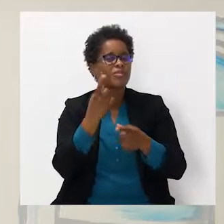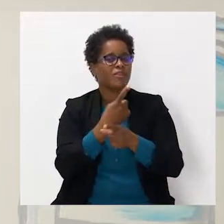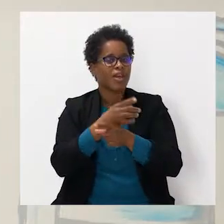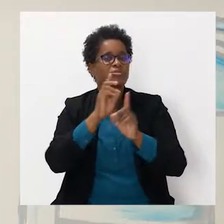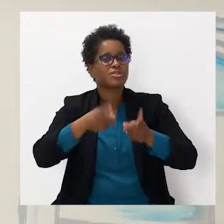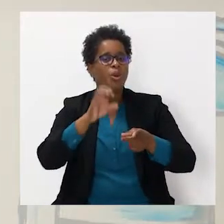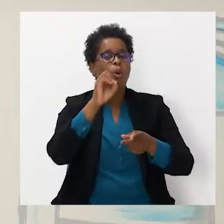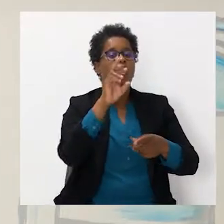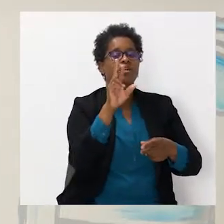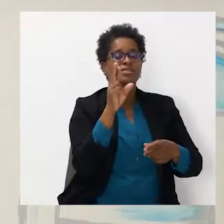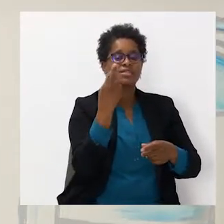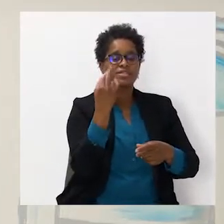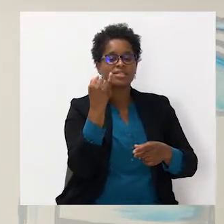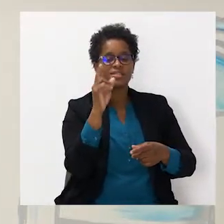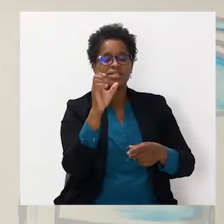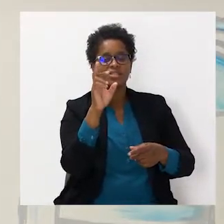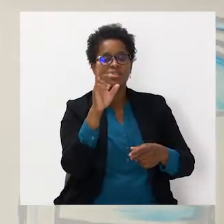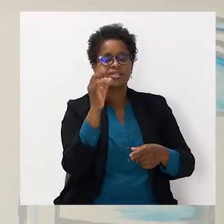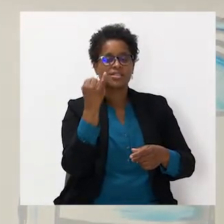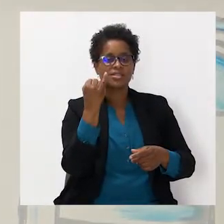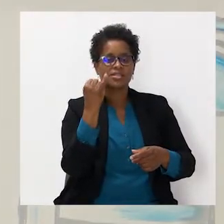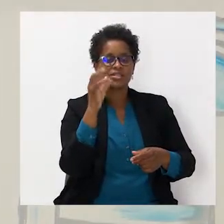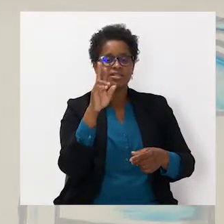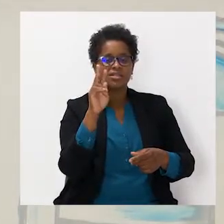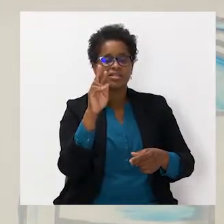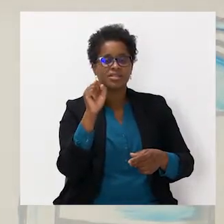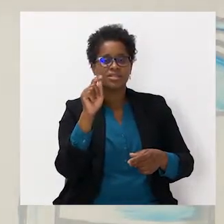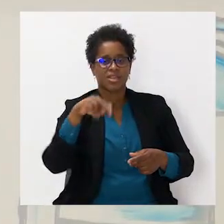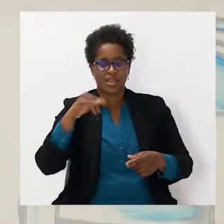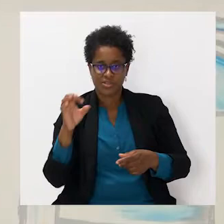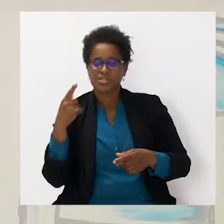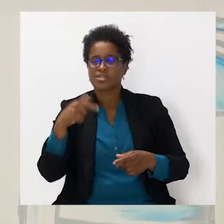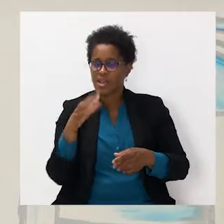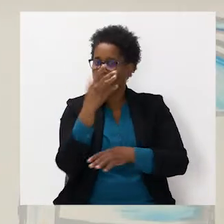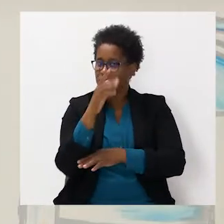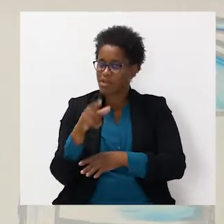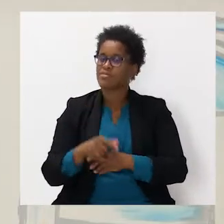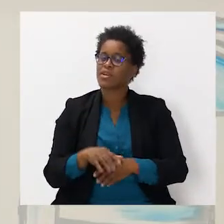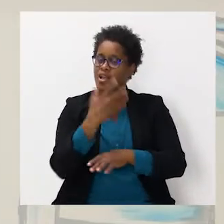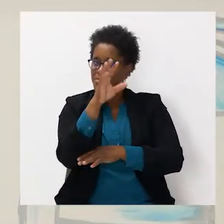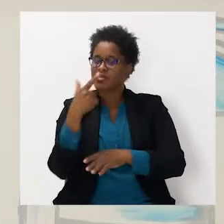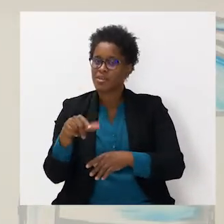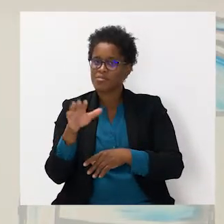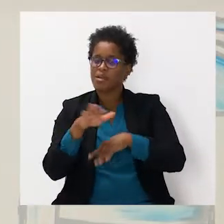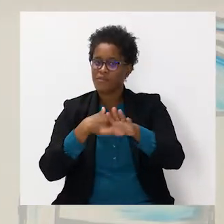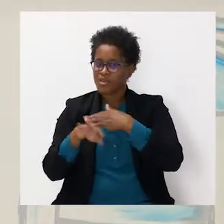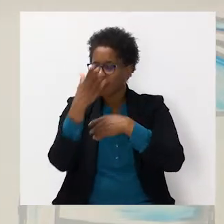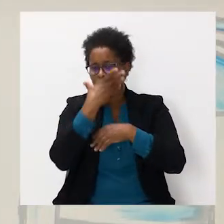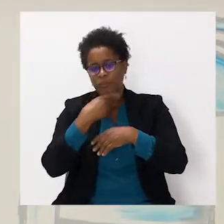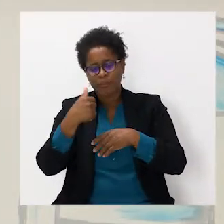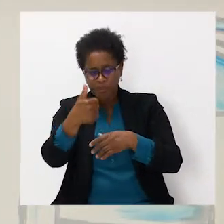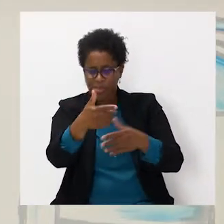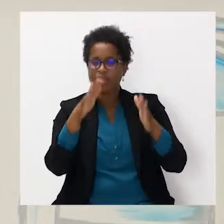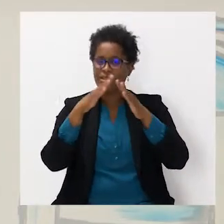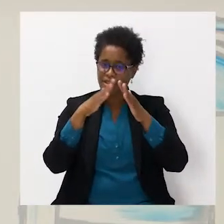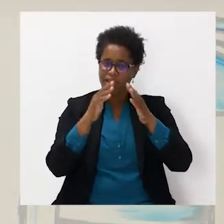o oxigênio que vem das plantas, não é? Então, as plantas servem para fazer decoração, para enfeitar